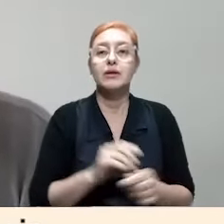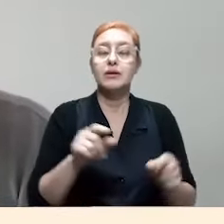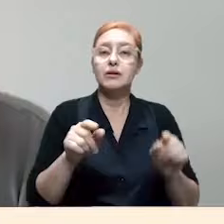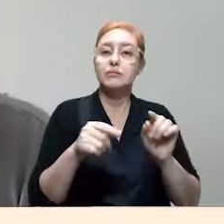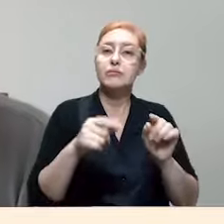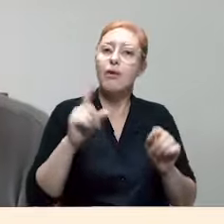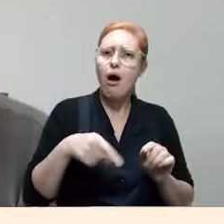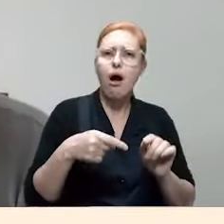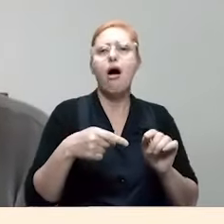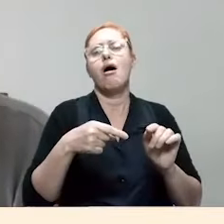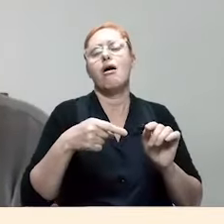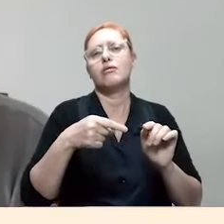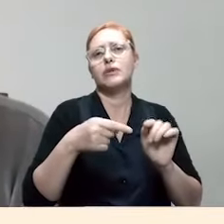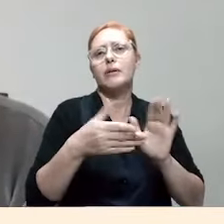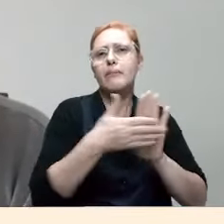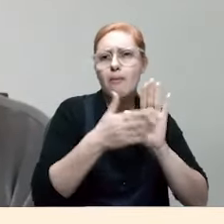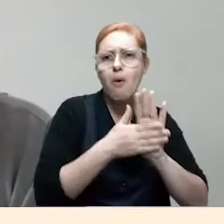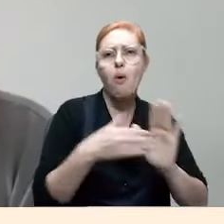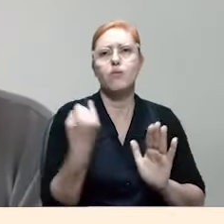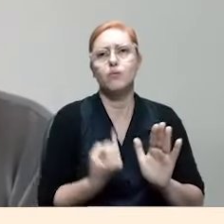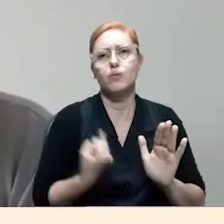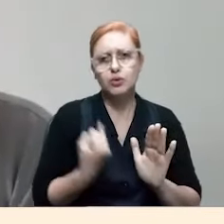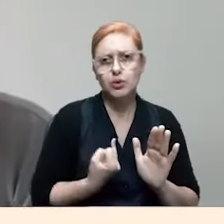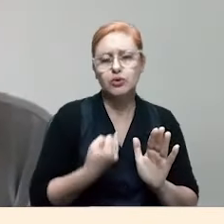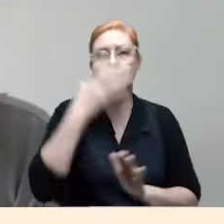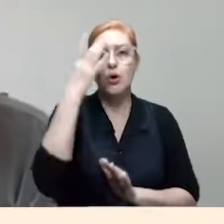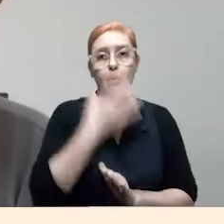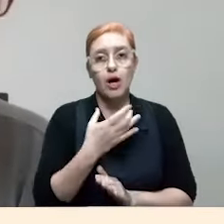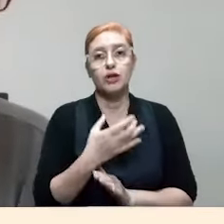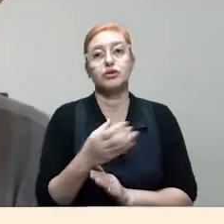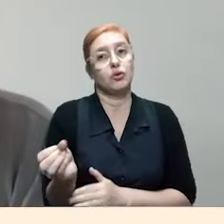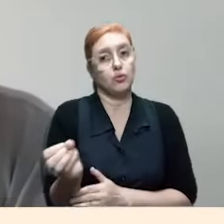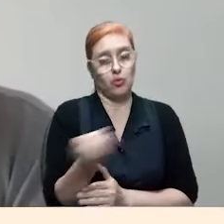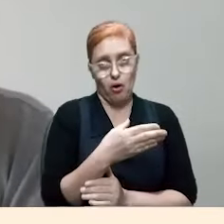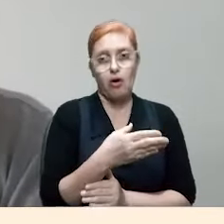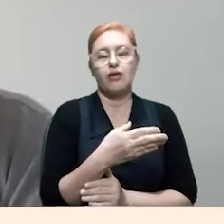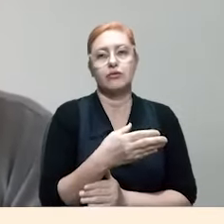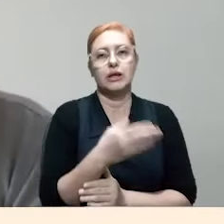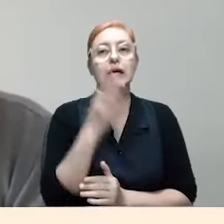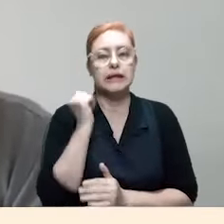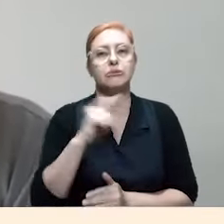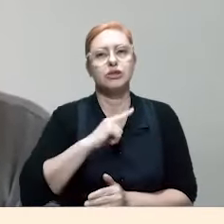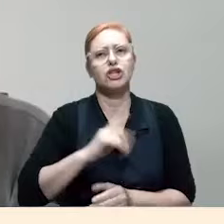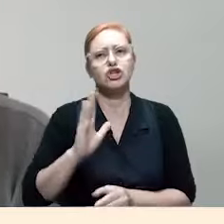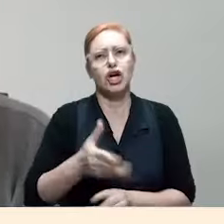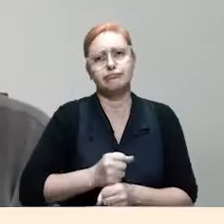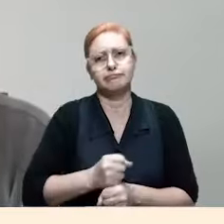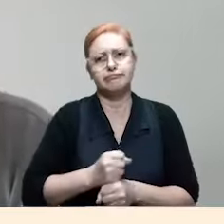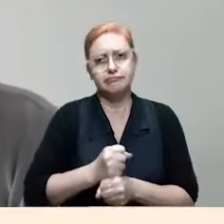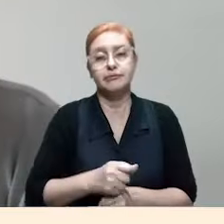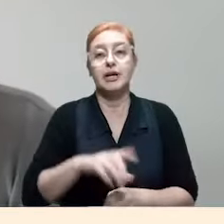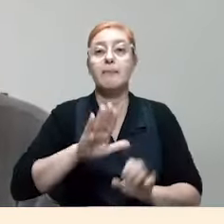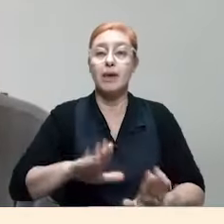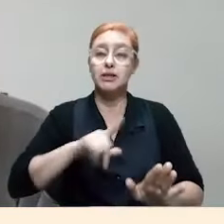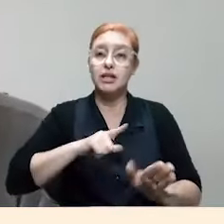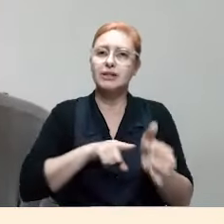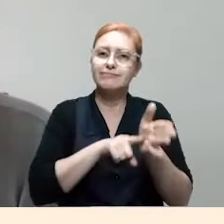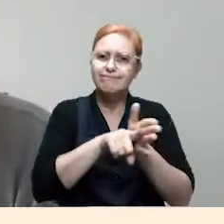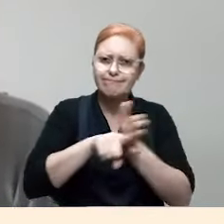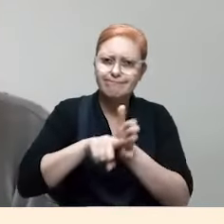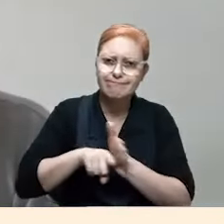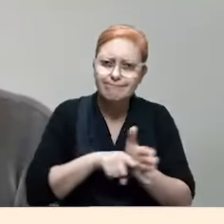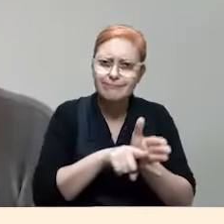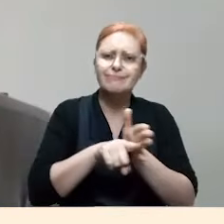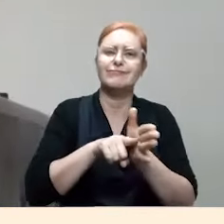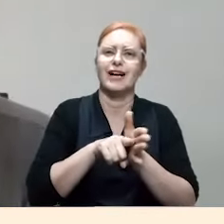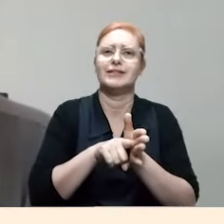possível escrever a plataforma política feminista, né? E é uma plataforma muito importante, eu